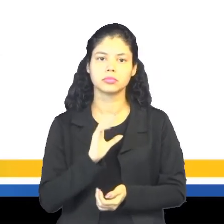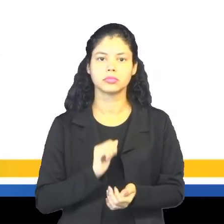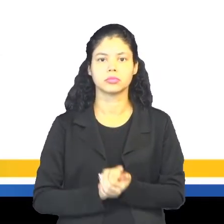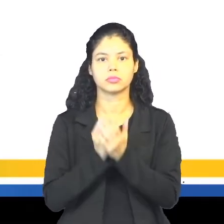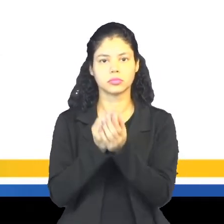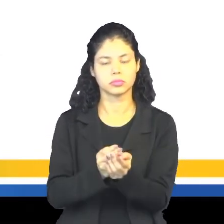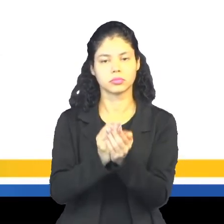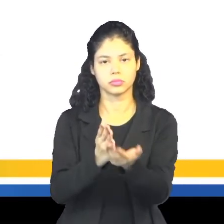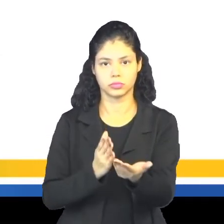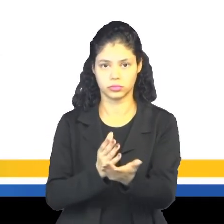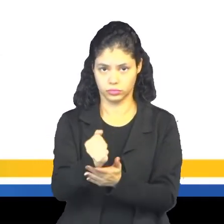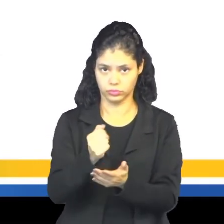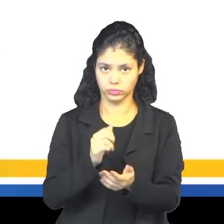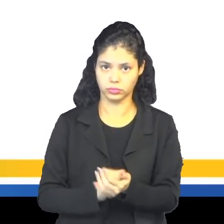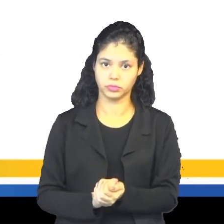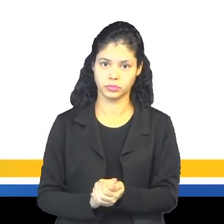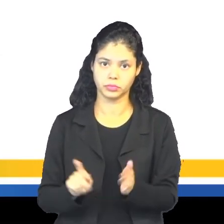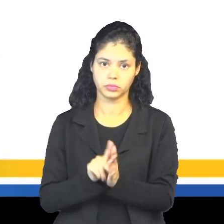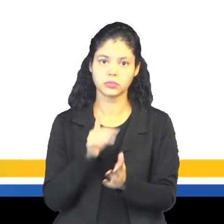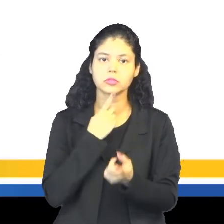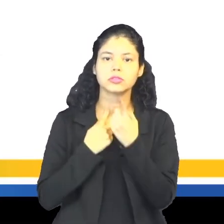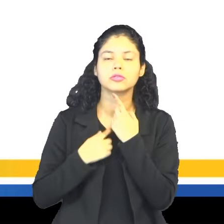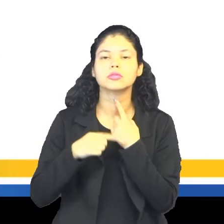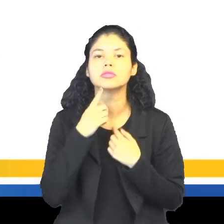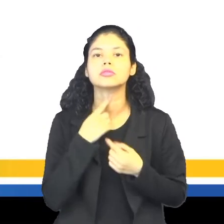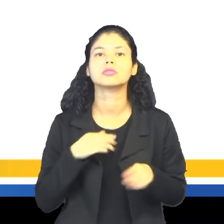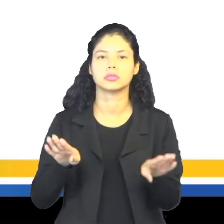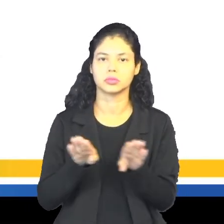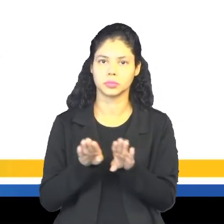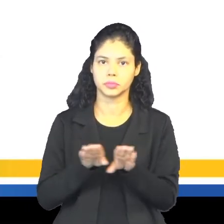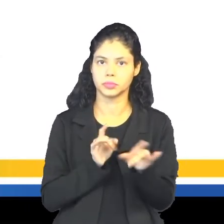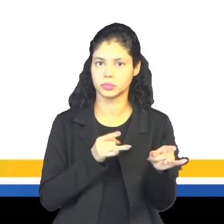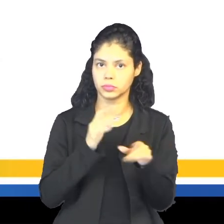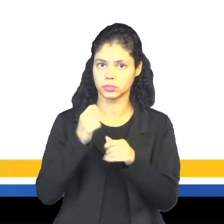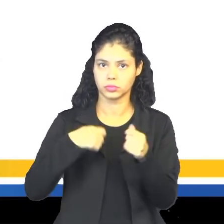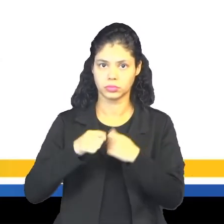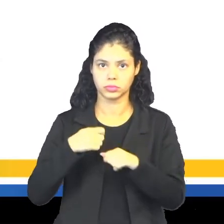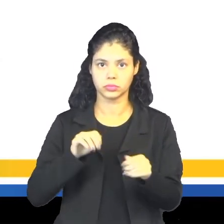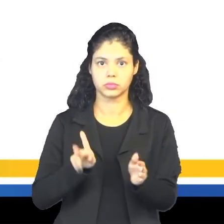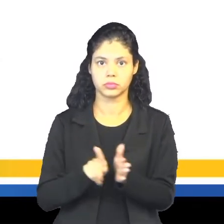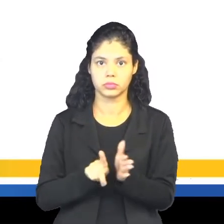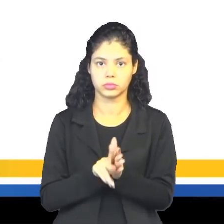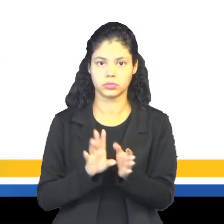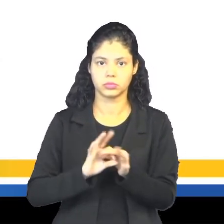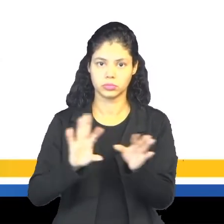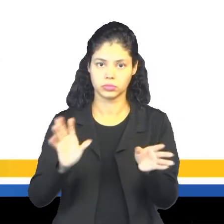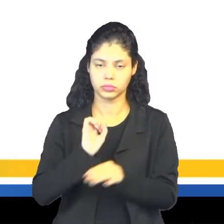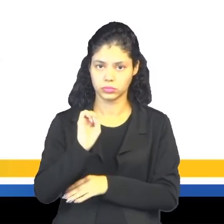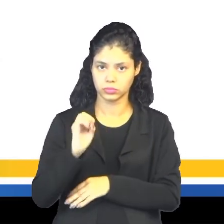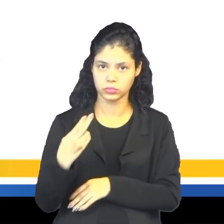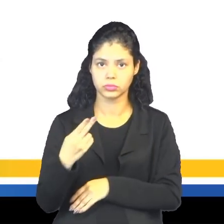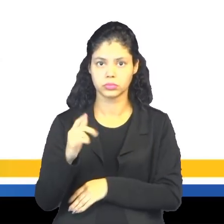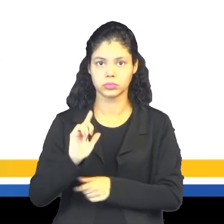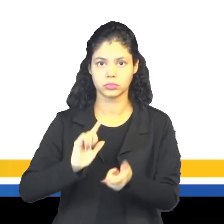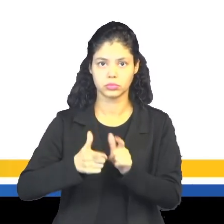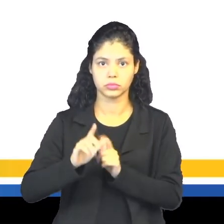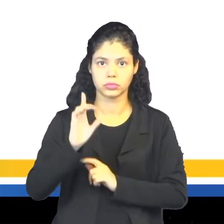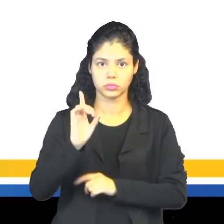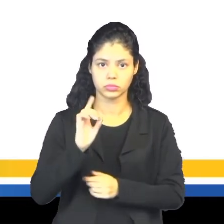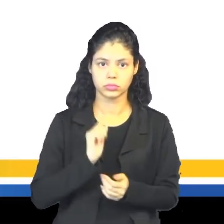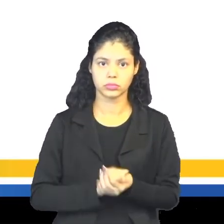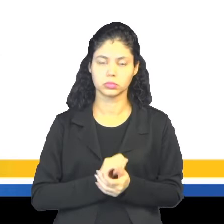e conquistas ultramarinas e o desejo de implantação de uma economia mundial de livre mercado. Ou letra D, o